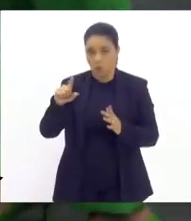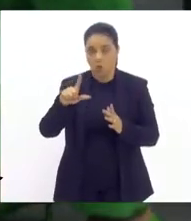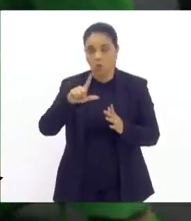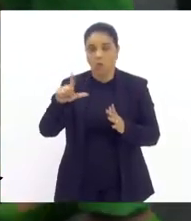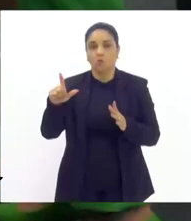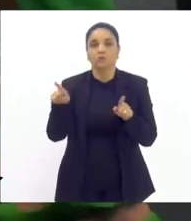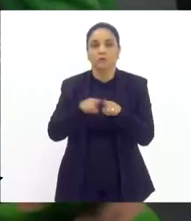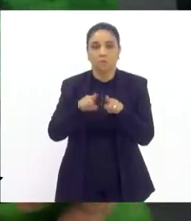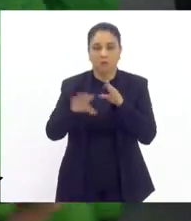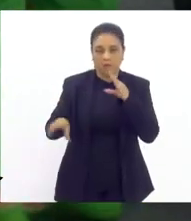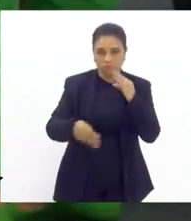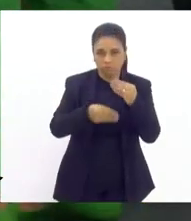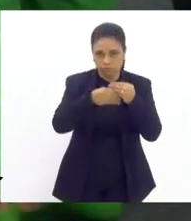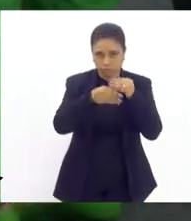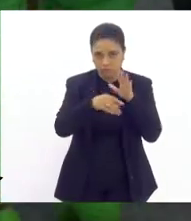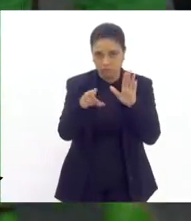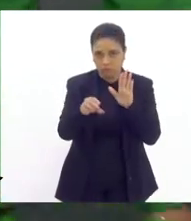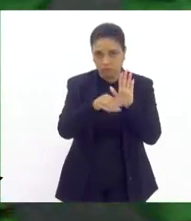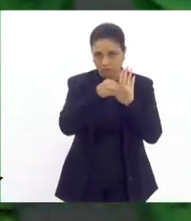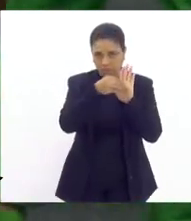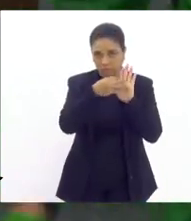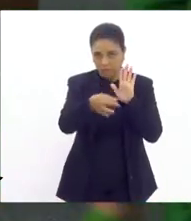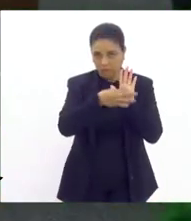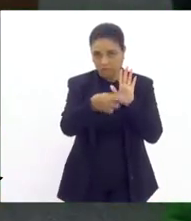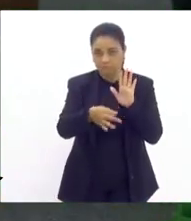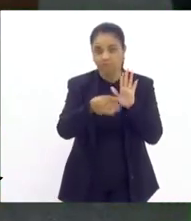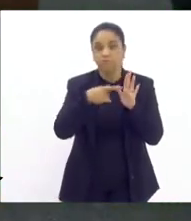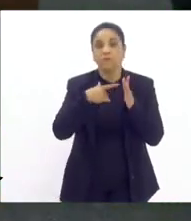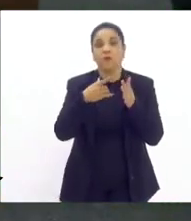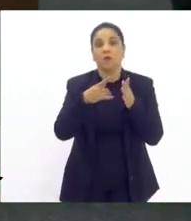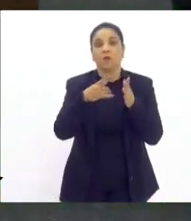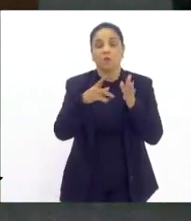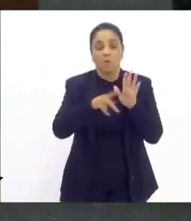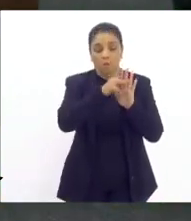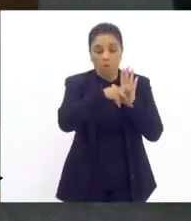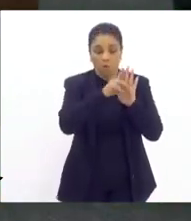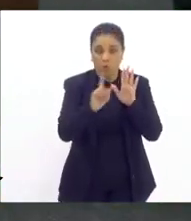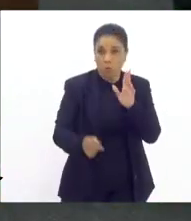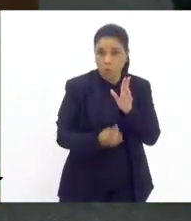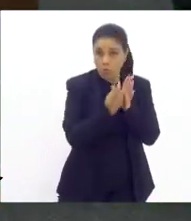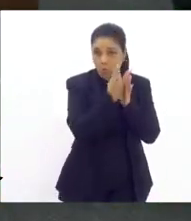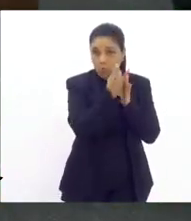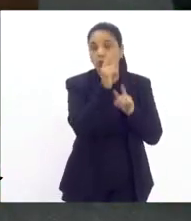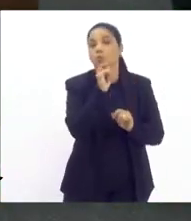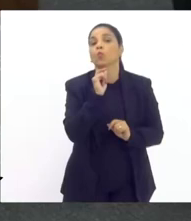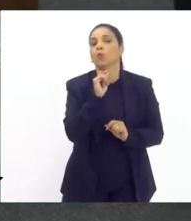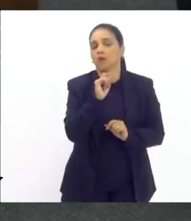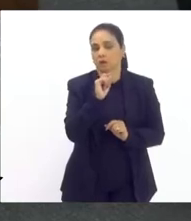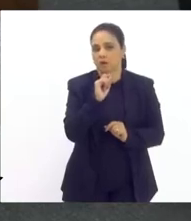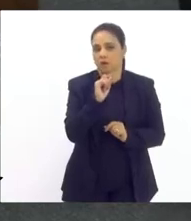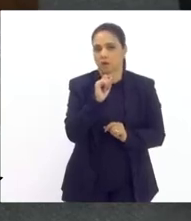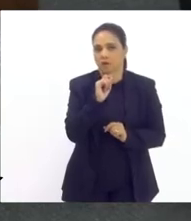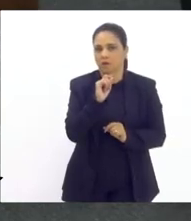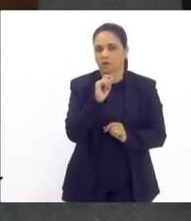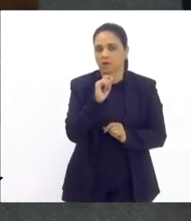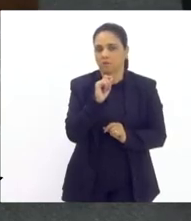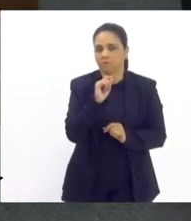para a confecção de um projeto comum é que nesse projeto trata inclusive